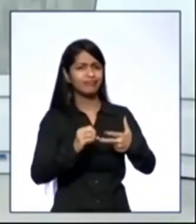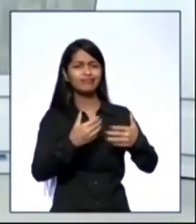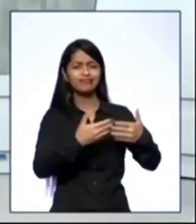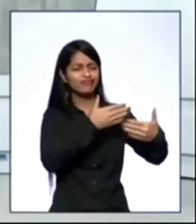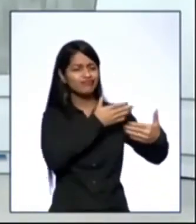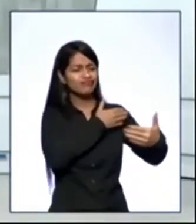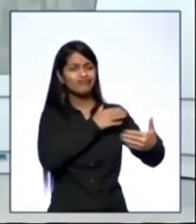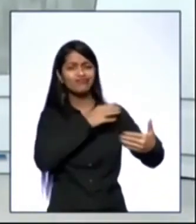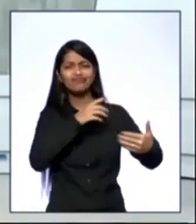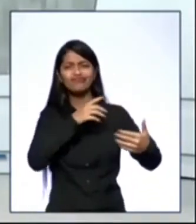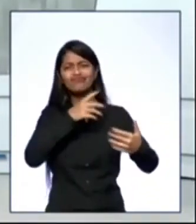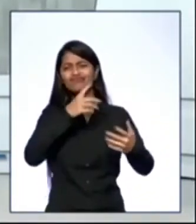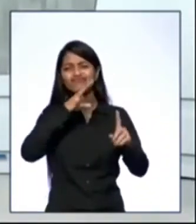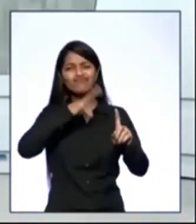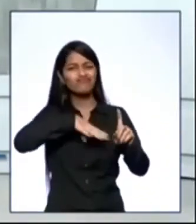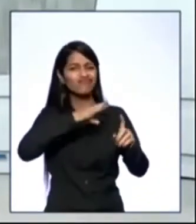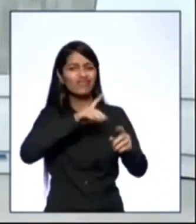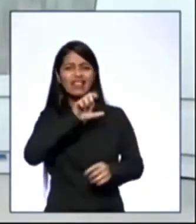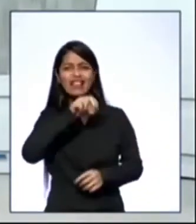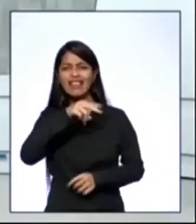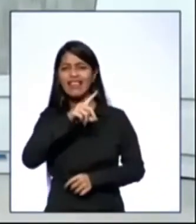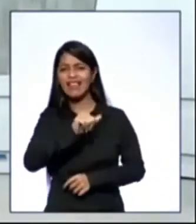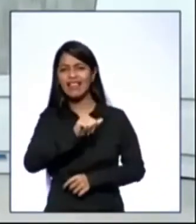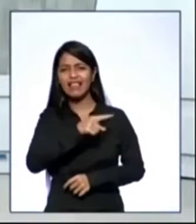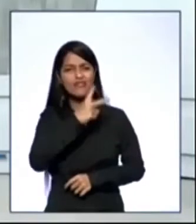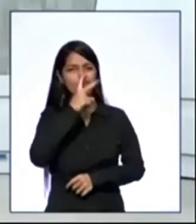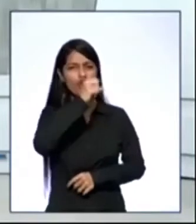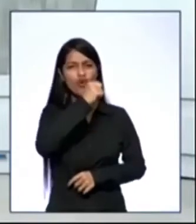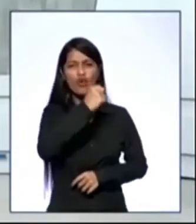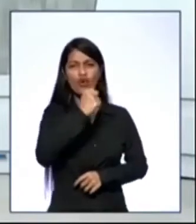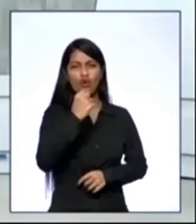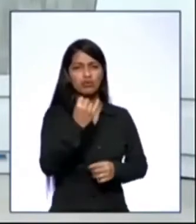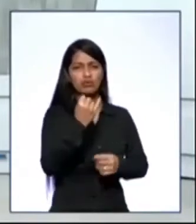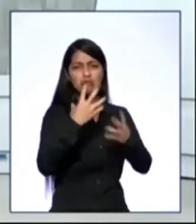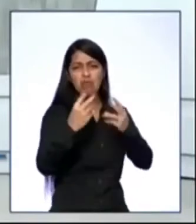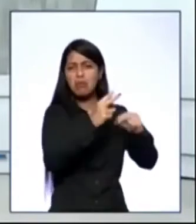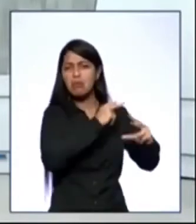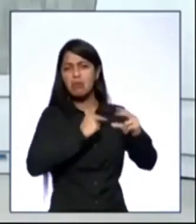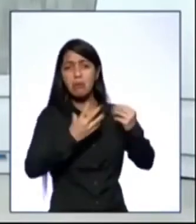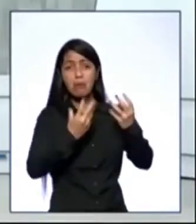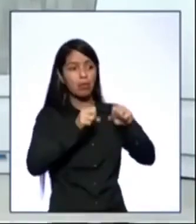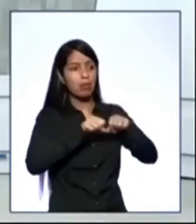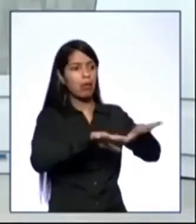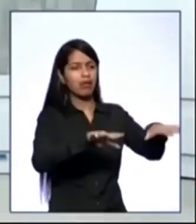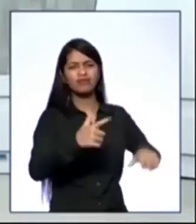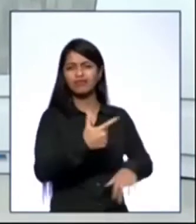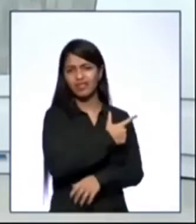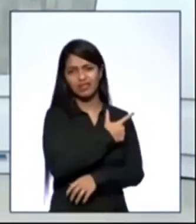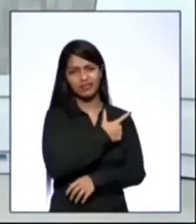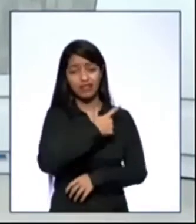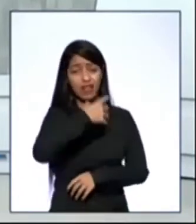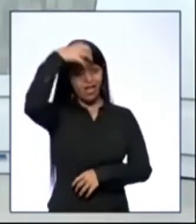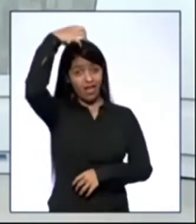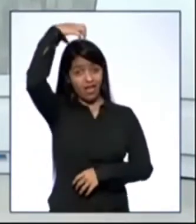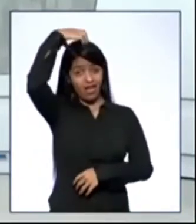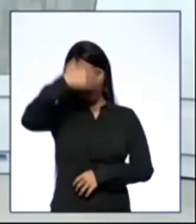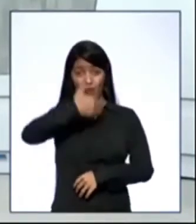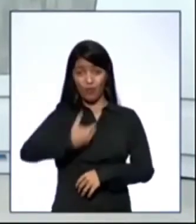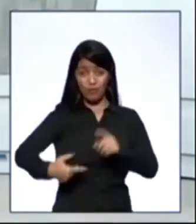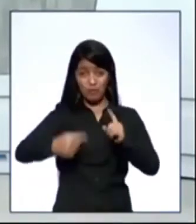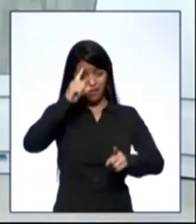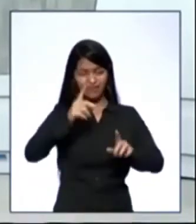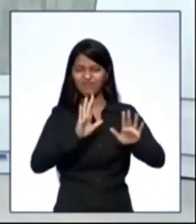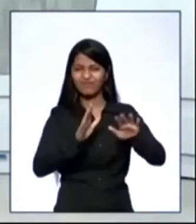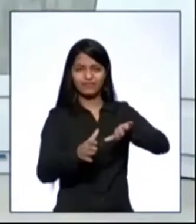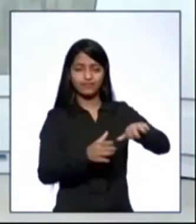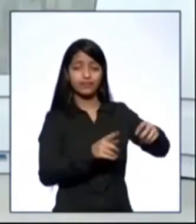tem muita função muito forte, não é um negócio muito falado, então assim, relaxa com monarquia, saiba,